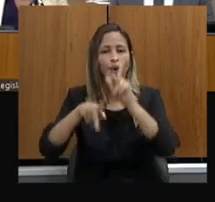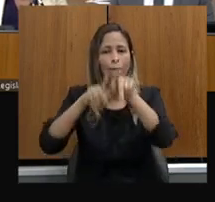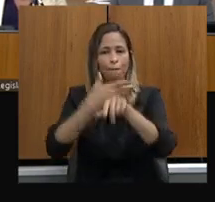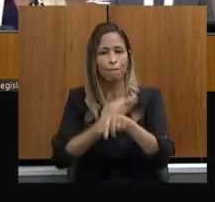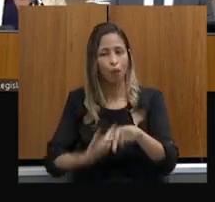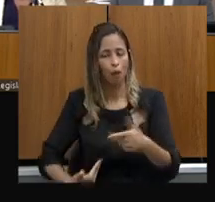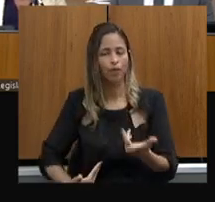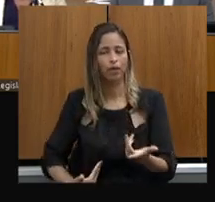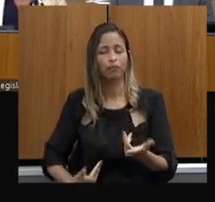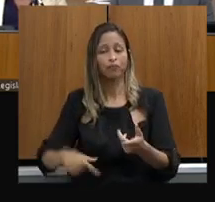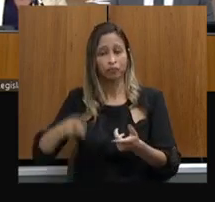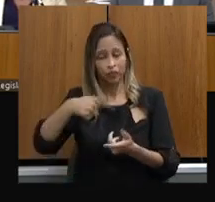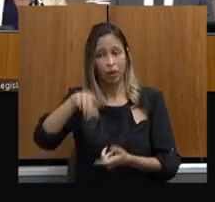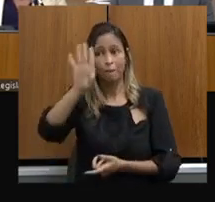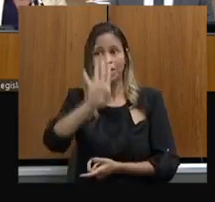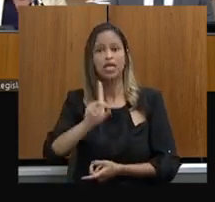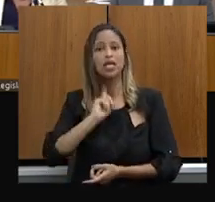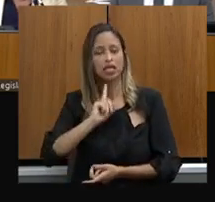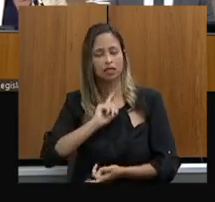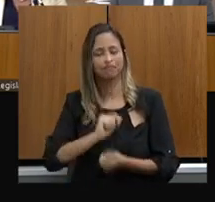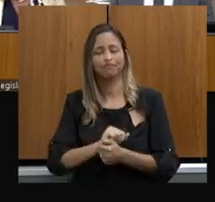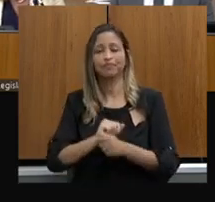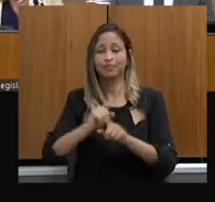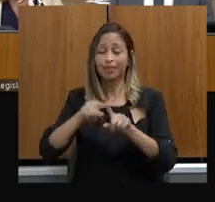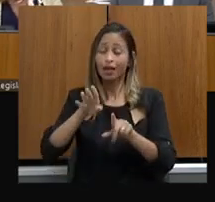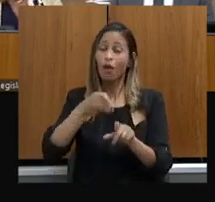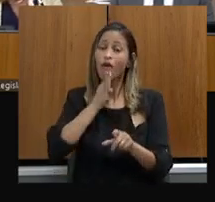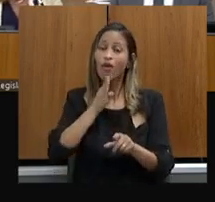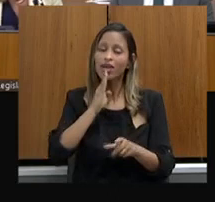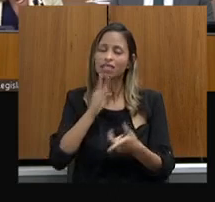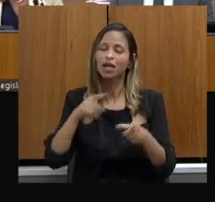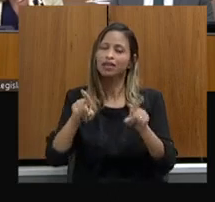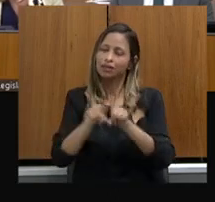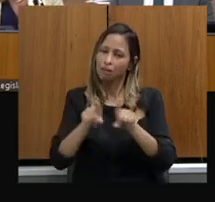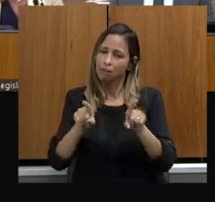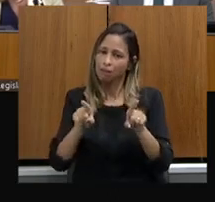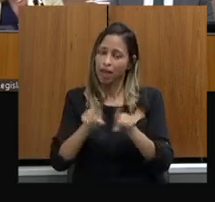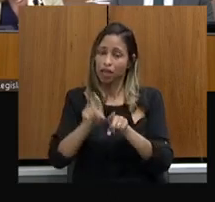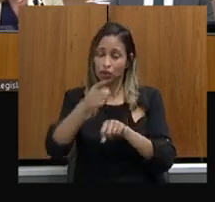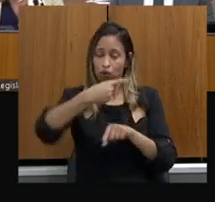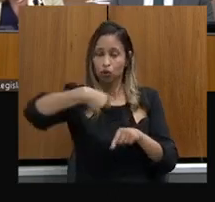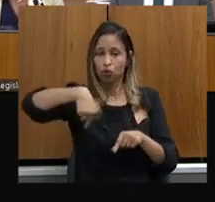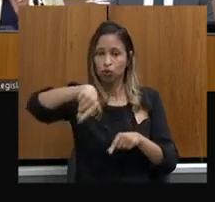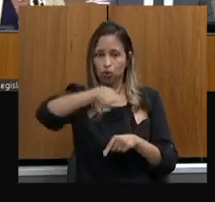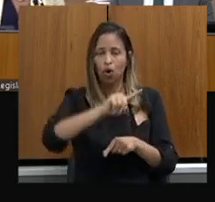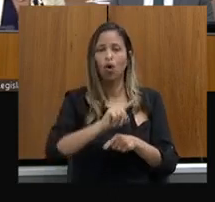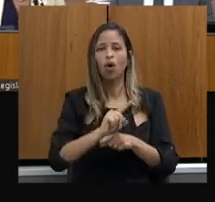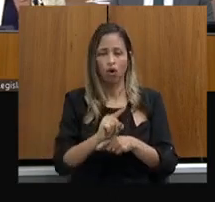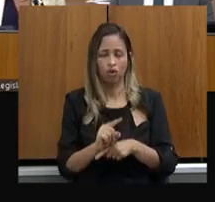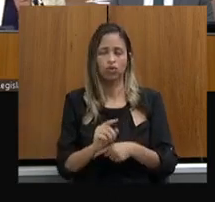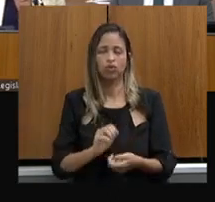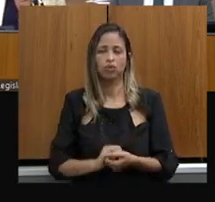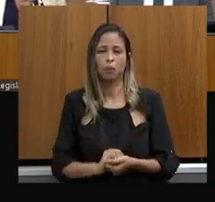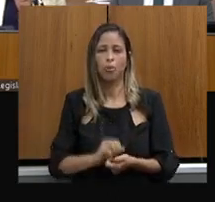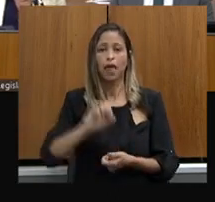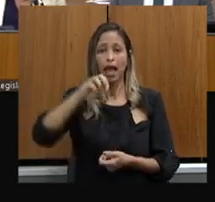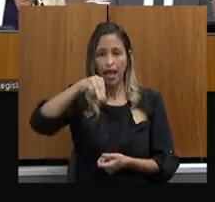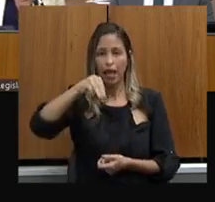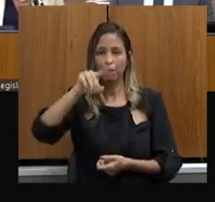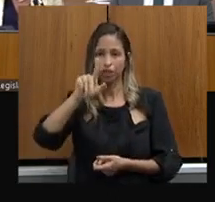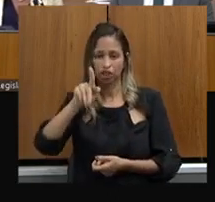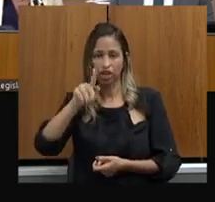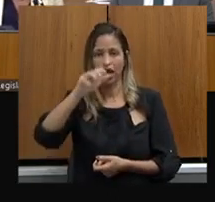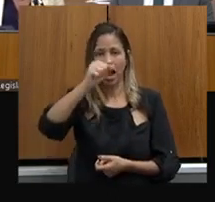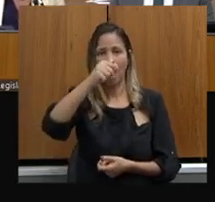Minas Gerais e a gente teve ainda o reconhecimento dos nossos do nosso MG app